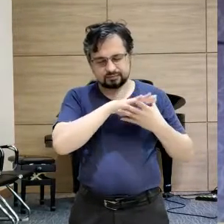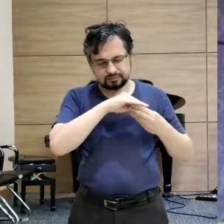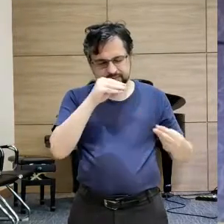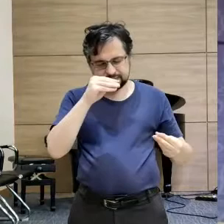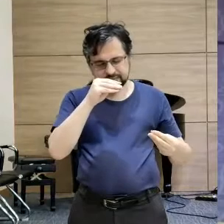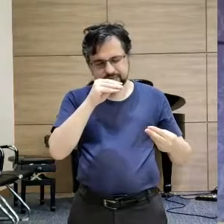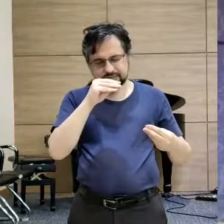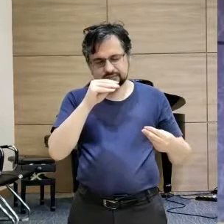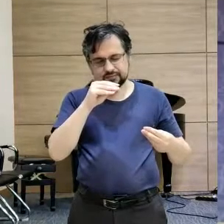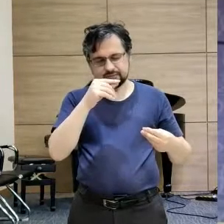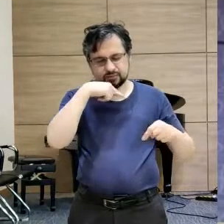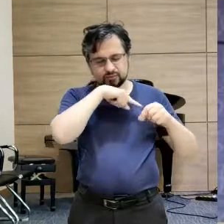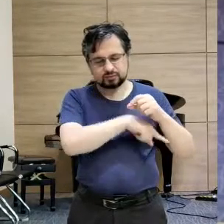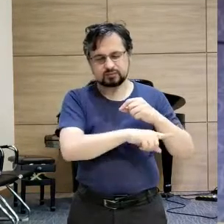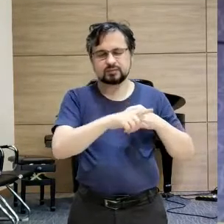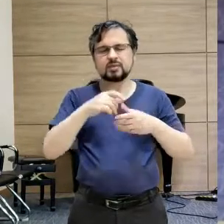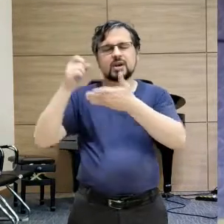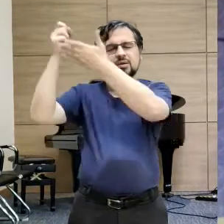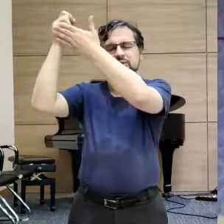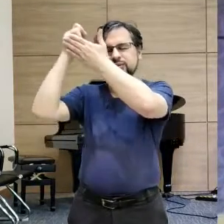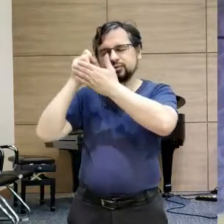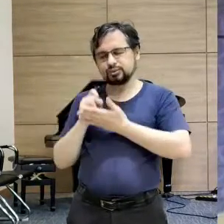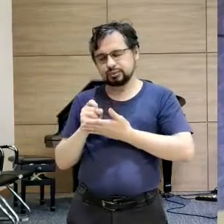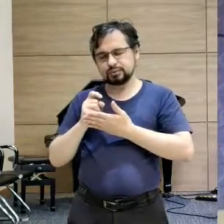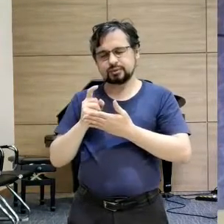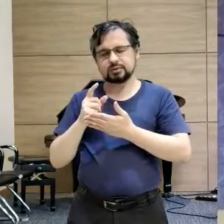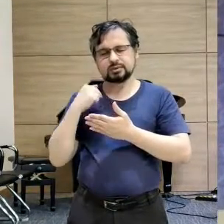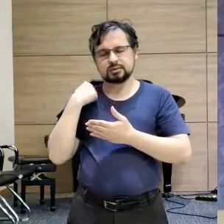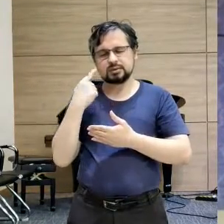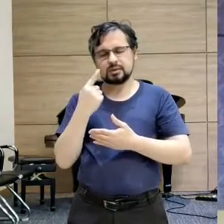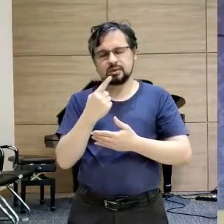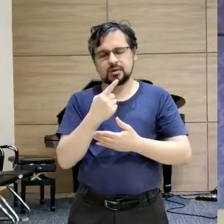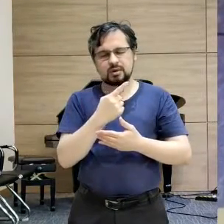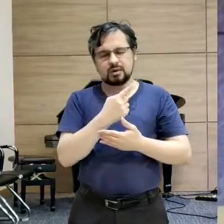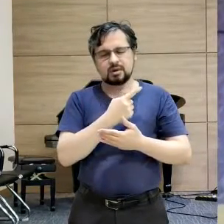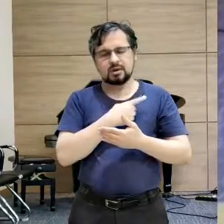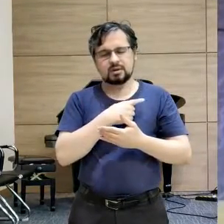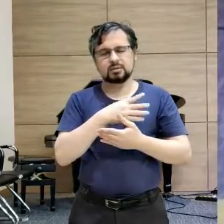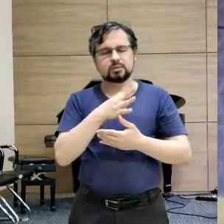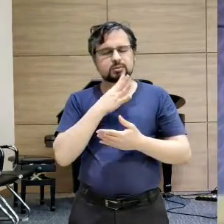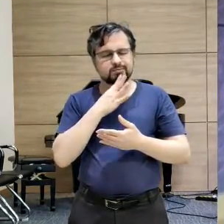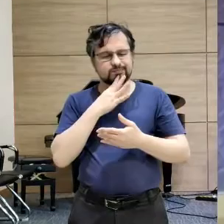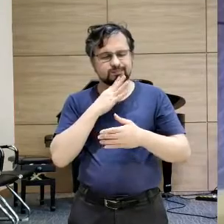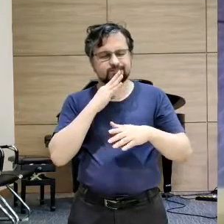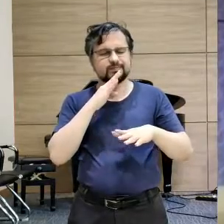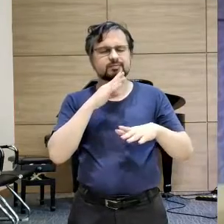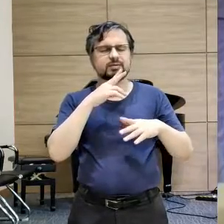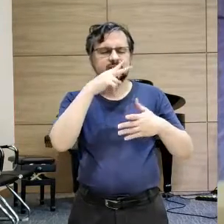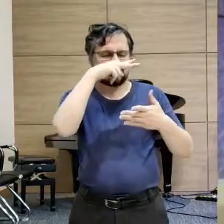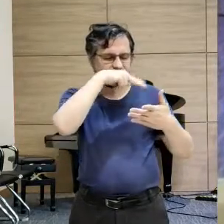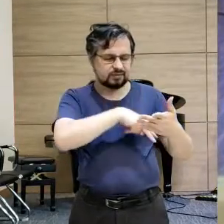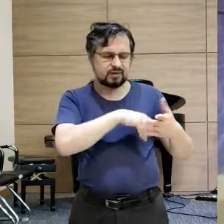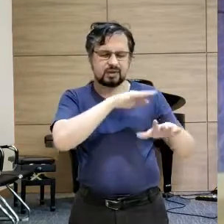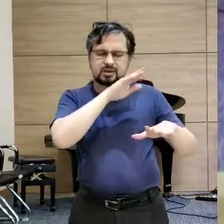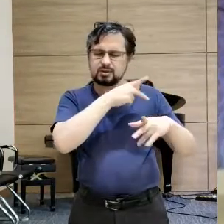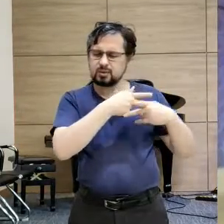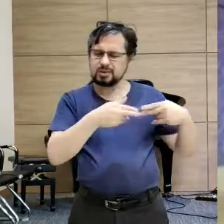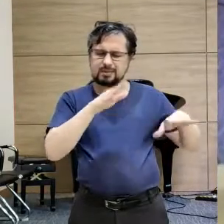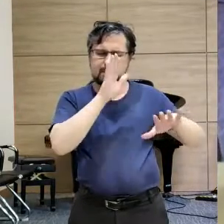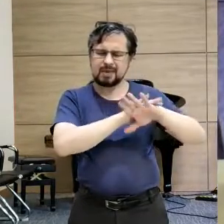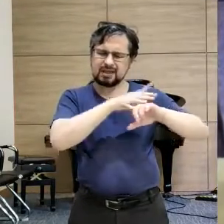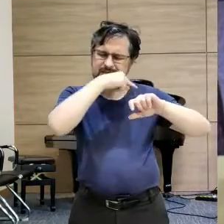nosso coração, ajuda-nos a avaliar aquelas áreas mais íntimas e mais